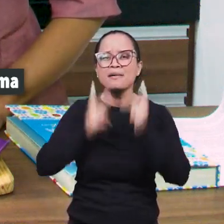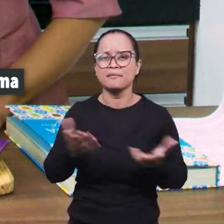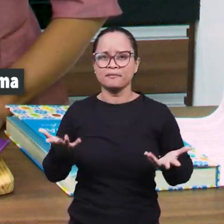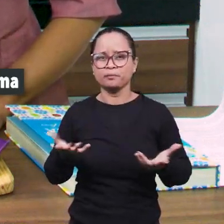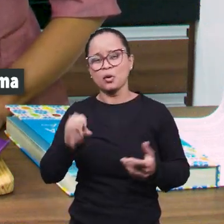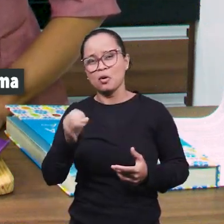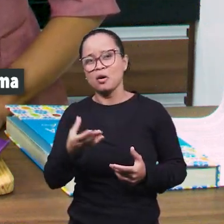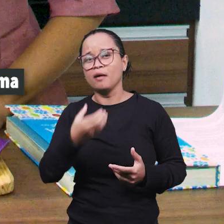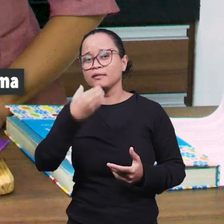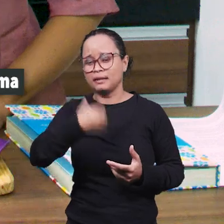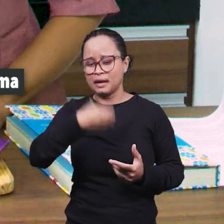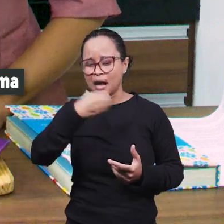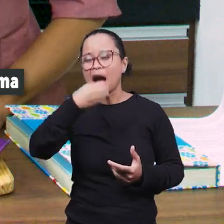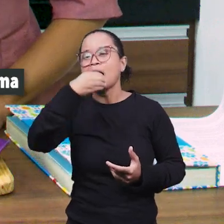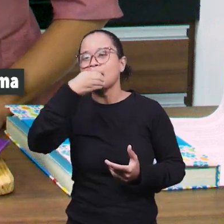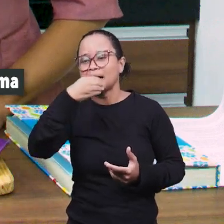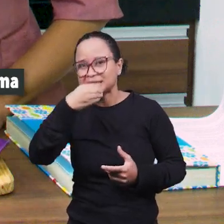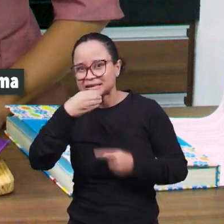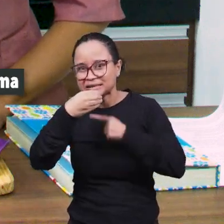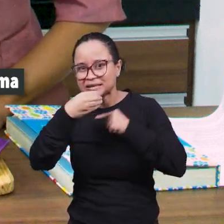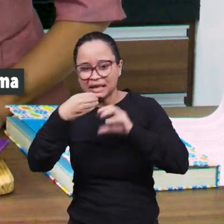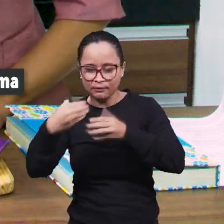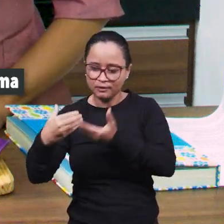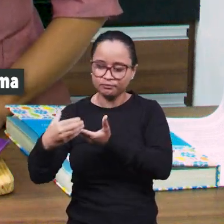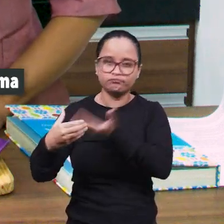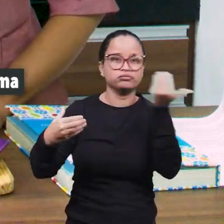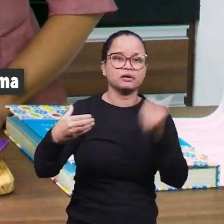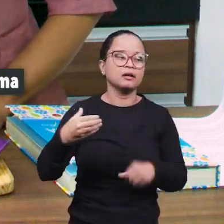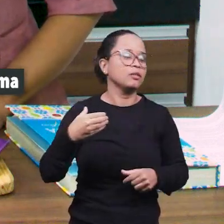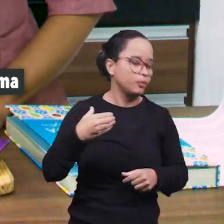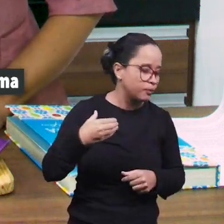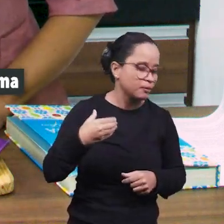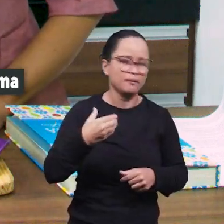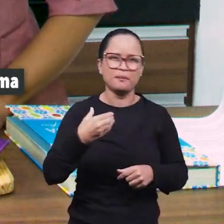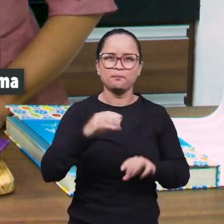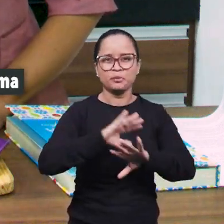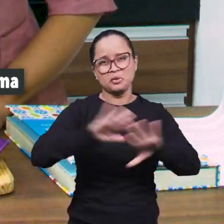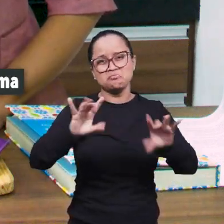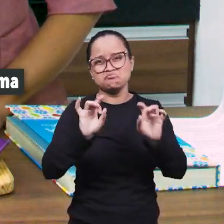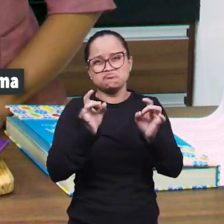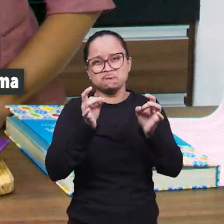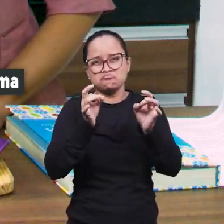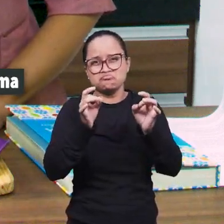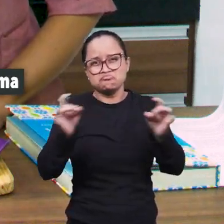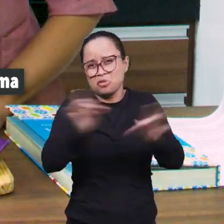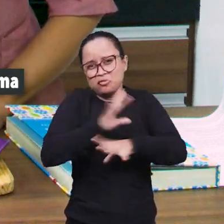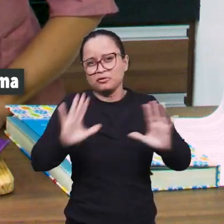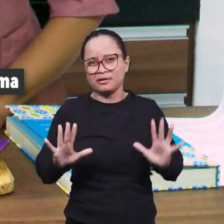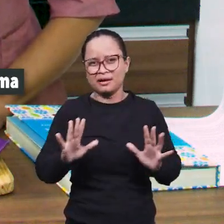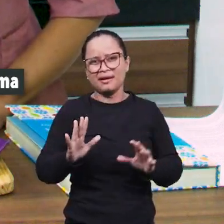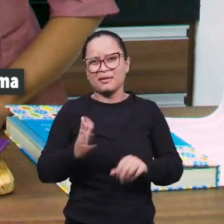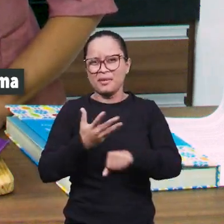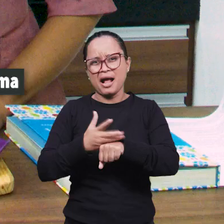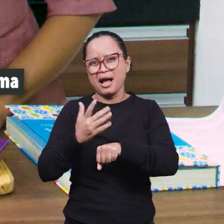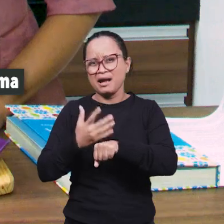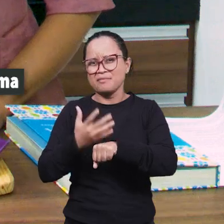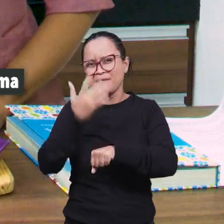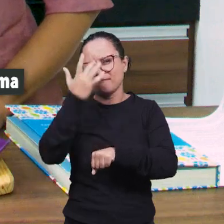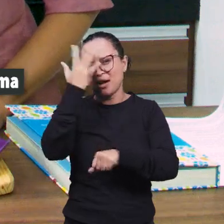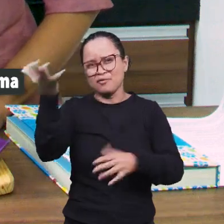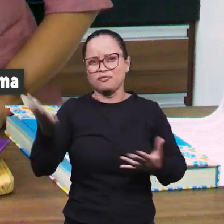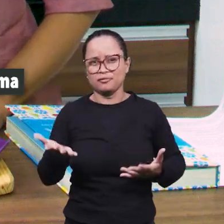mordendo mesmo a fruta. E quando chegar... Nacional, né? quando chegar ali no carocinho, você descarta, tá? Vamos ser mais